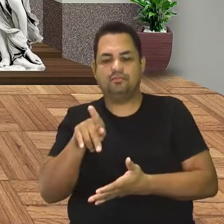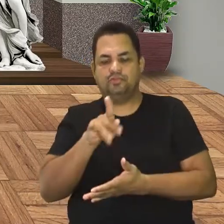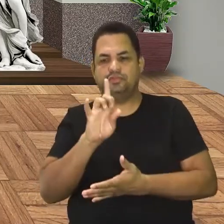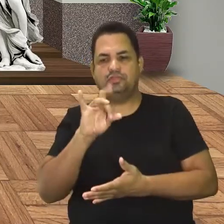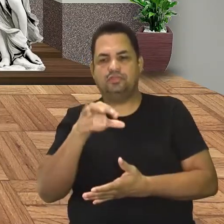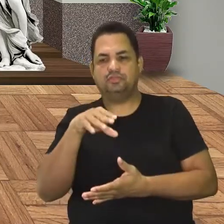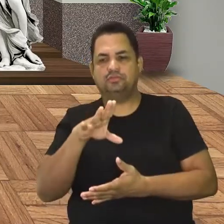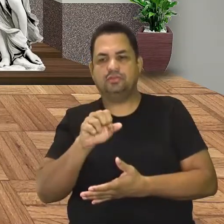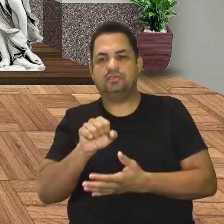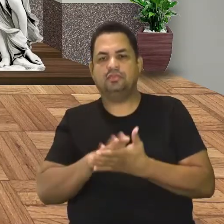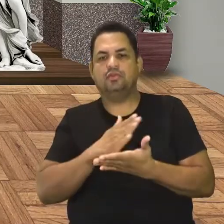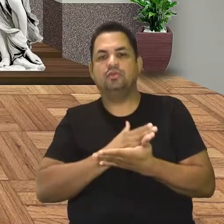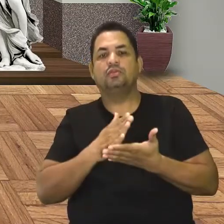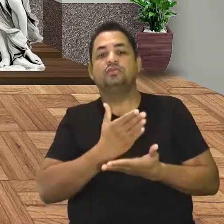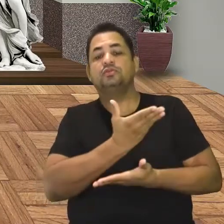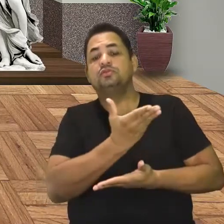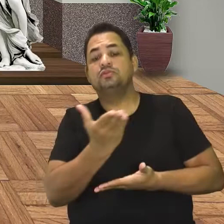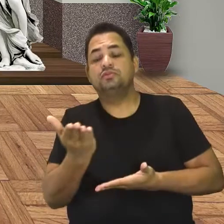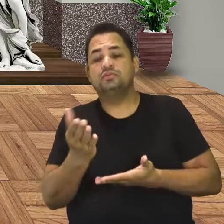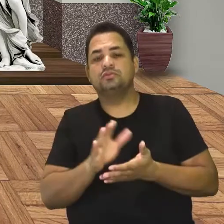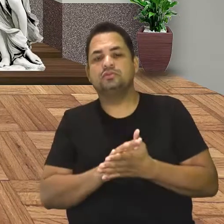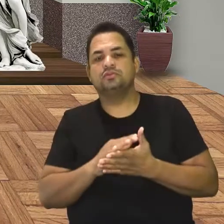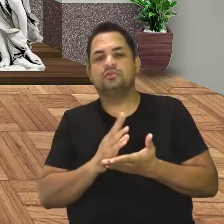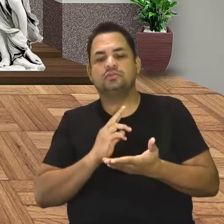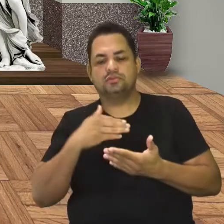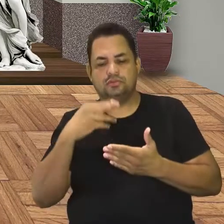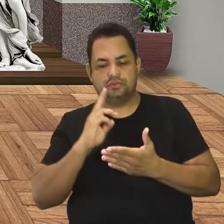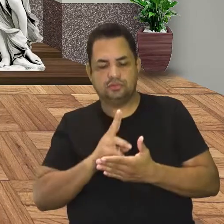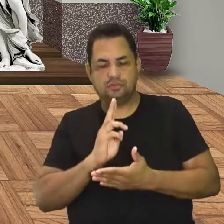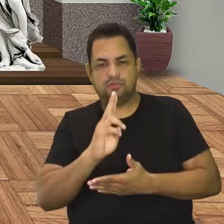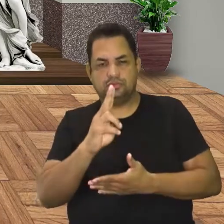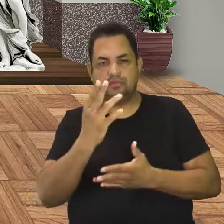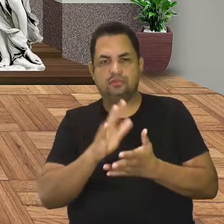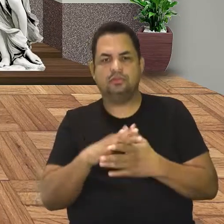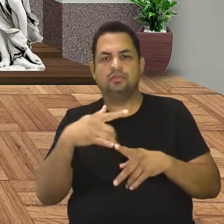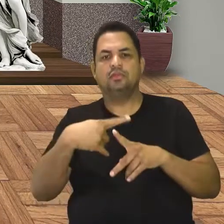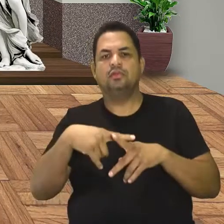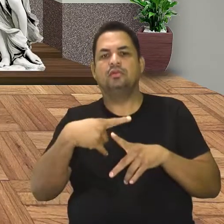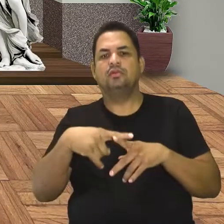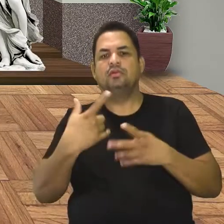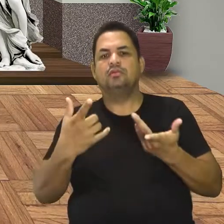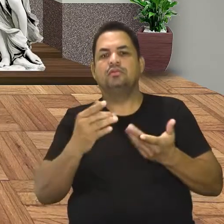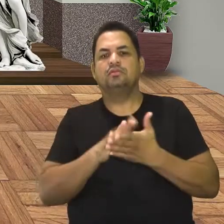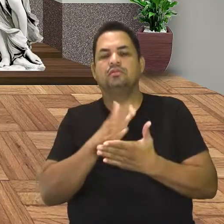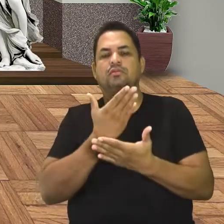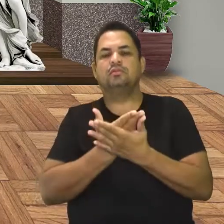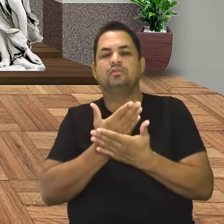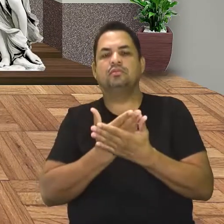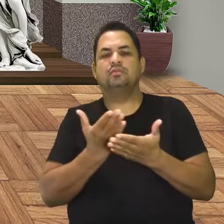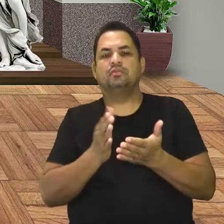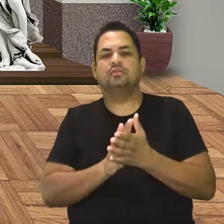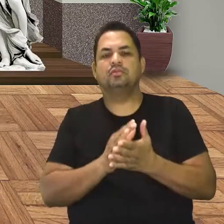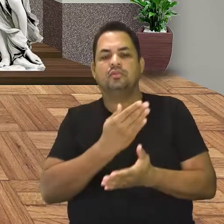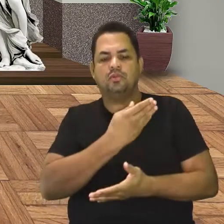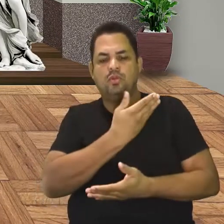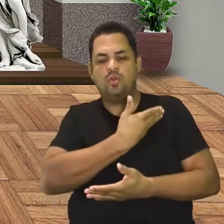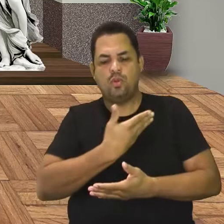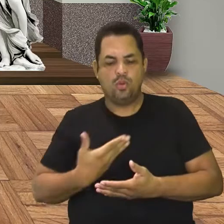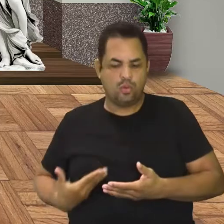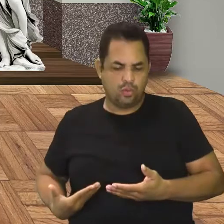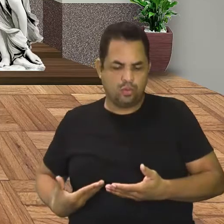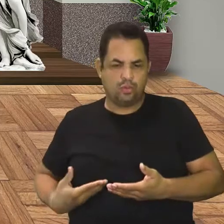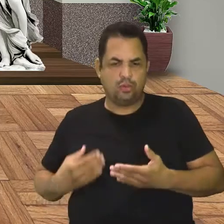começou com vocês aí nas aulas e nós vamos dar continuidade, porque nós estamos estudando sobre o governo